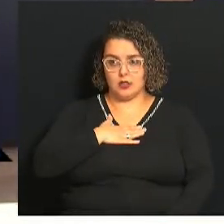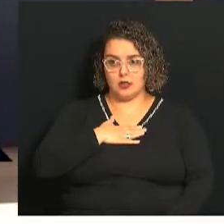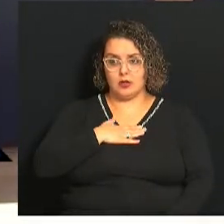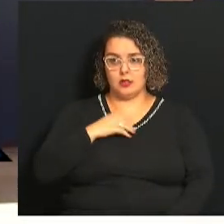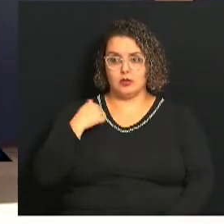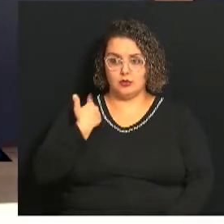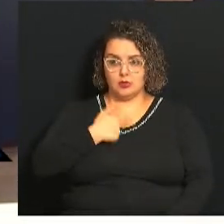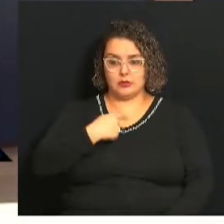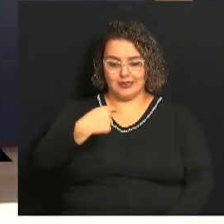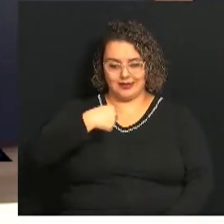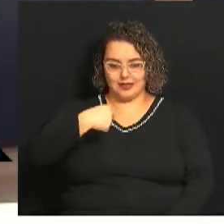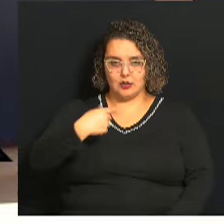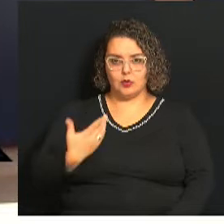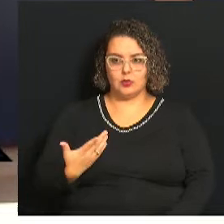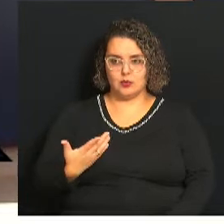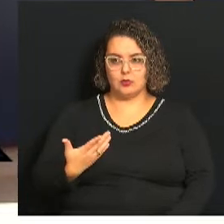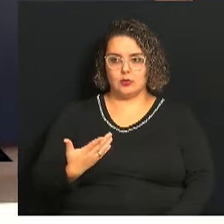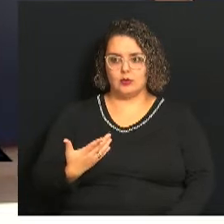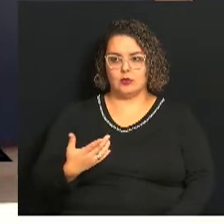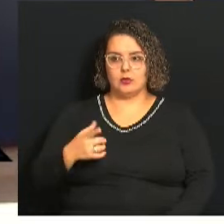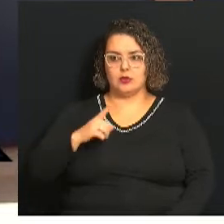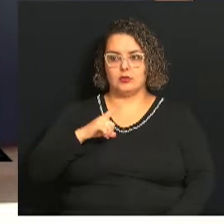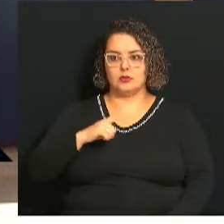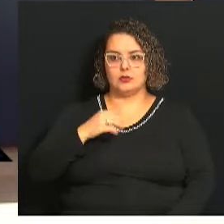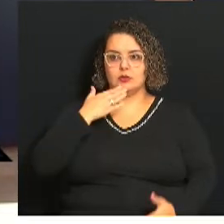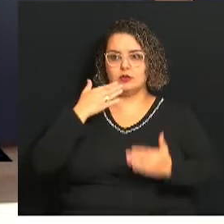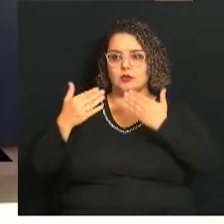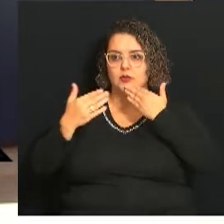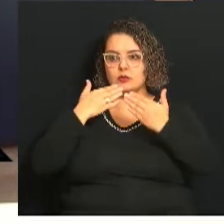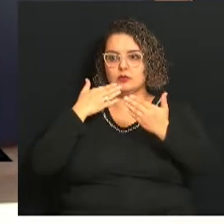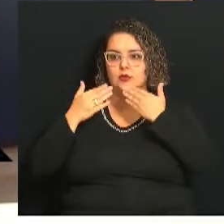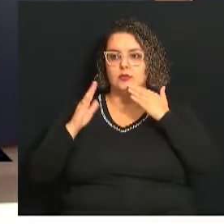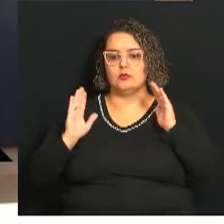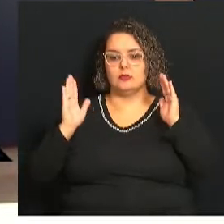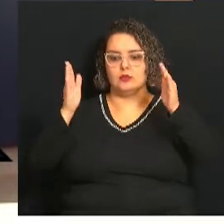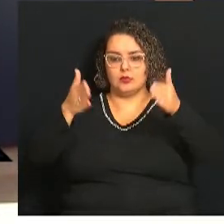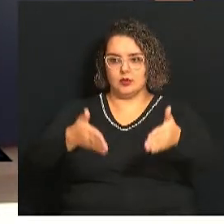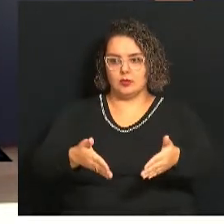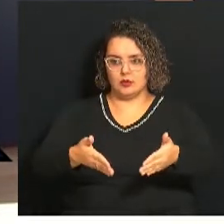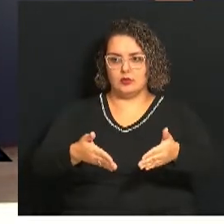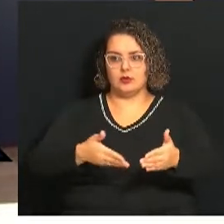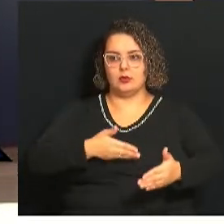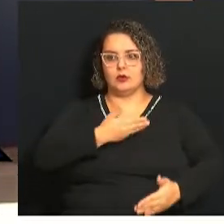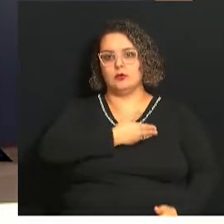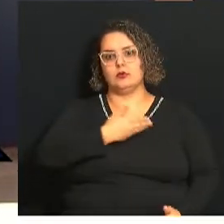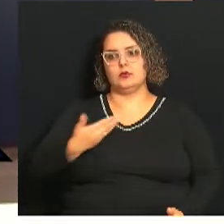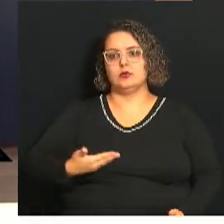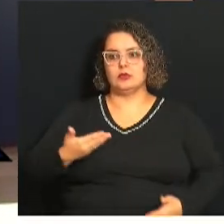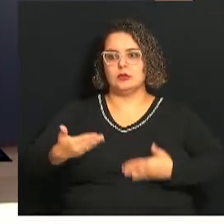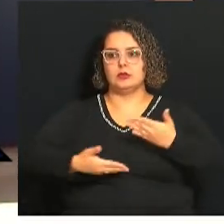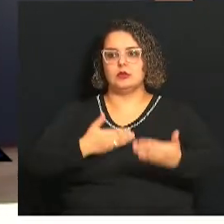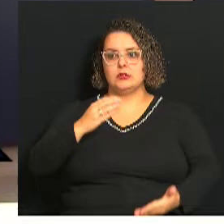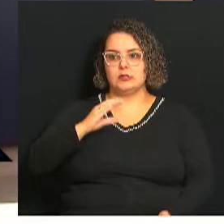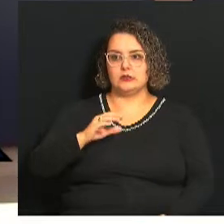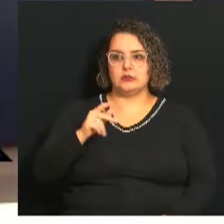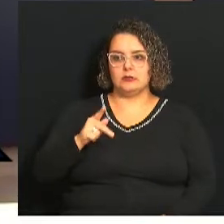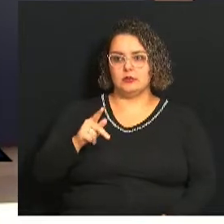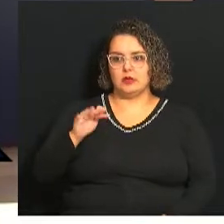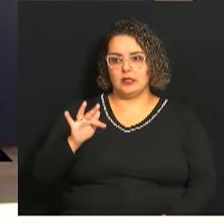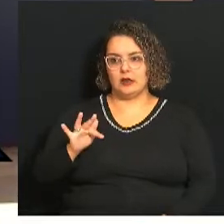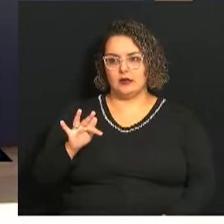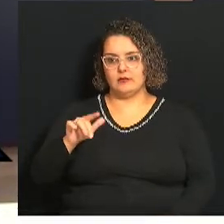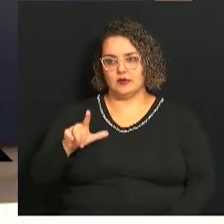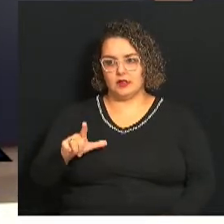palmatória, que como havia uma demanda direcionada tanto aos serviços públicos e à CPFL, eu